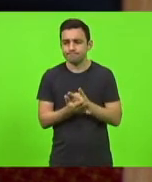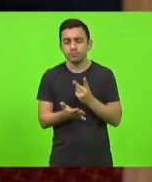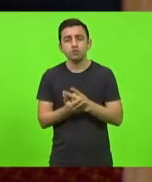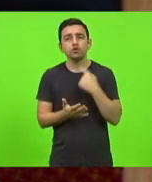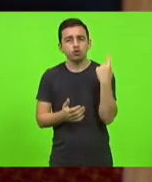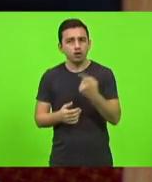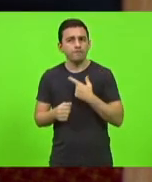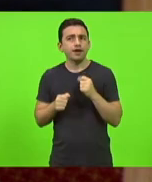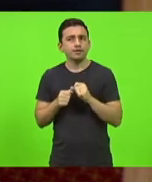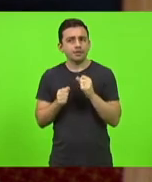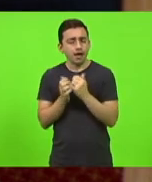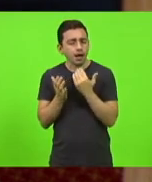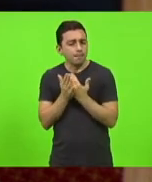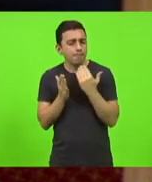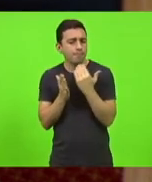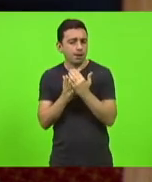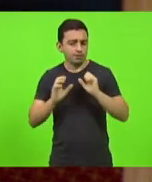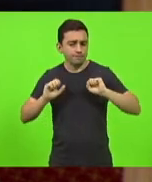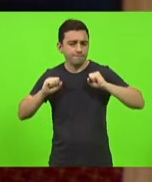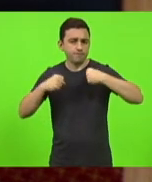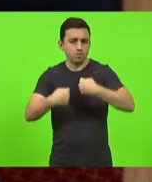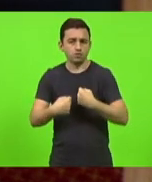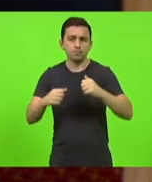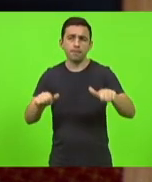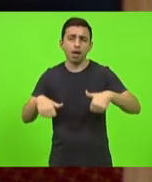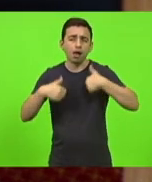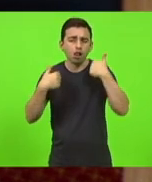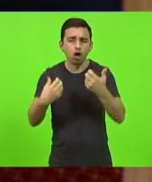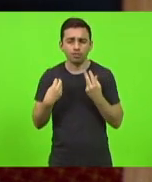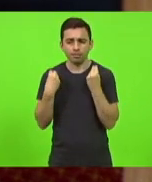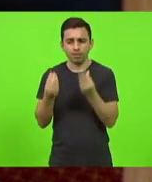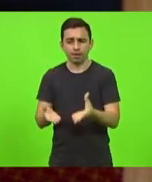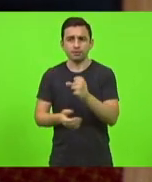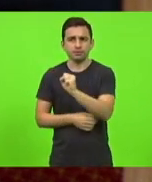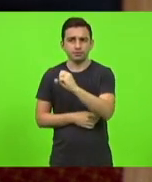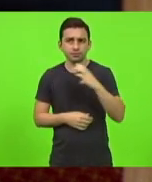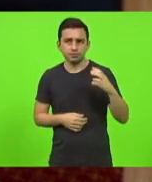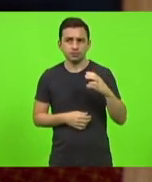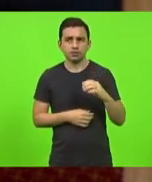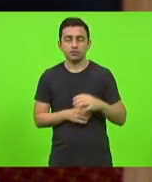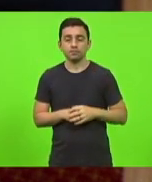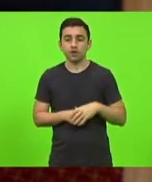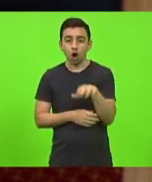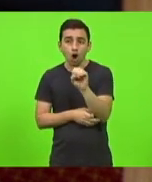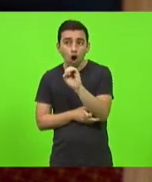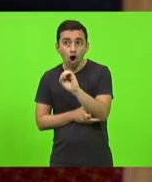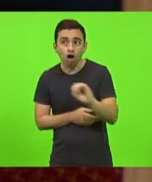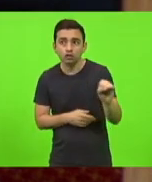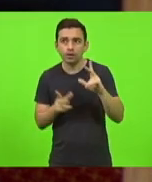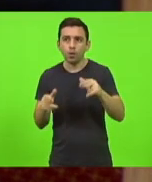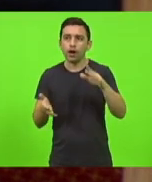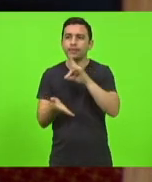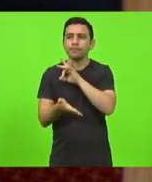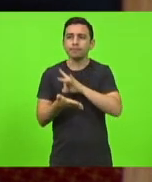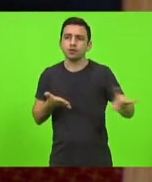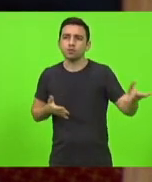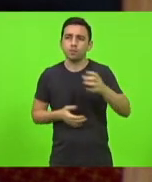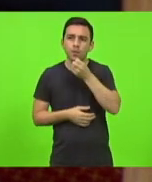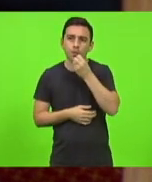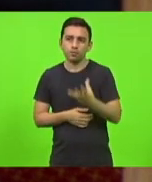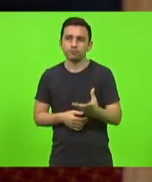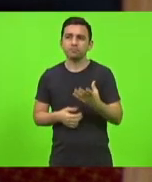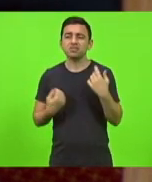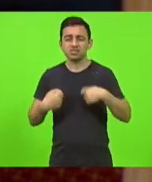máximo do nosso esforço para oferecer o melhor para Santa Catarina, mas o ótimo é o inimigo do bom. Nós temos que agir em favor do